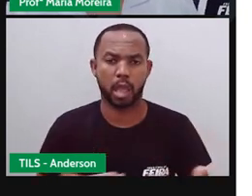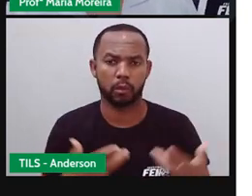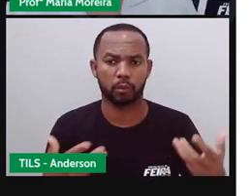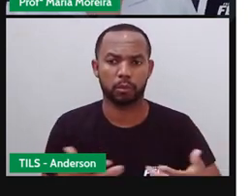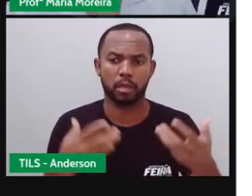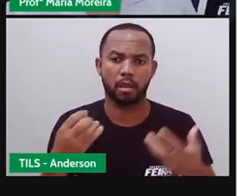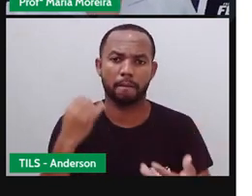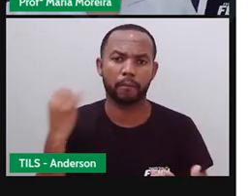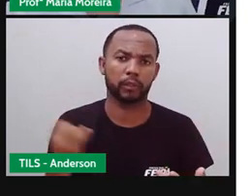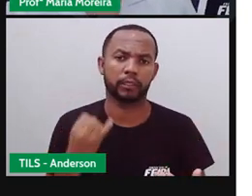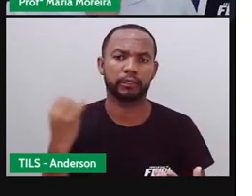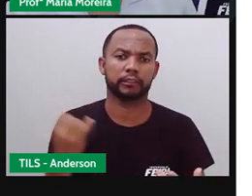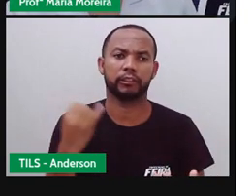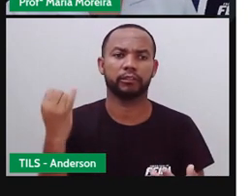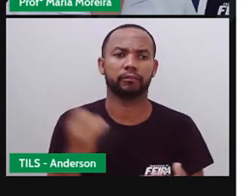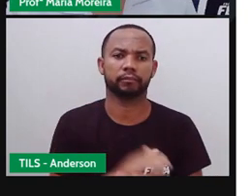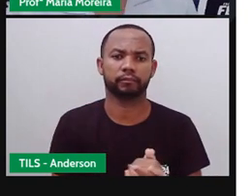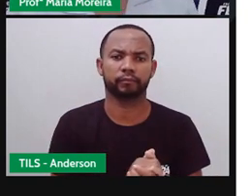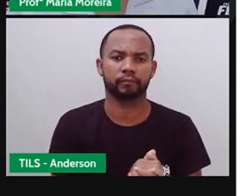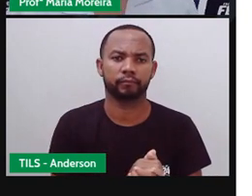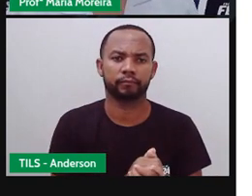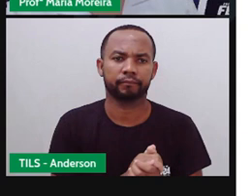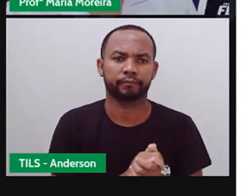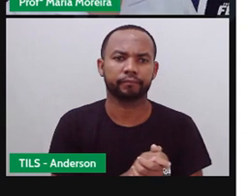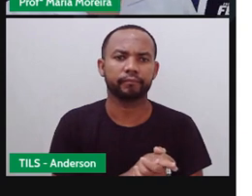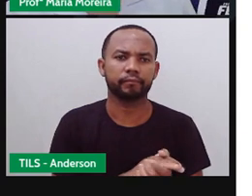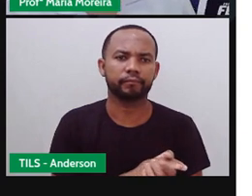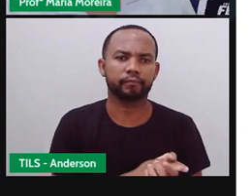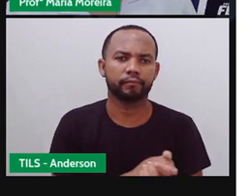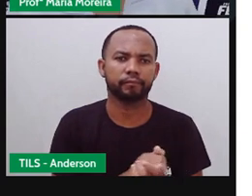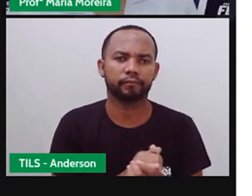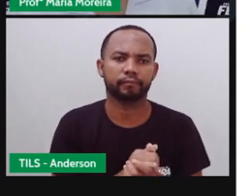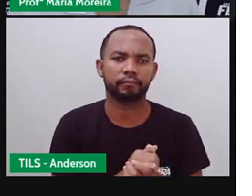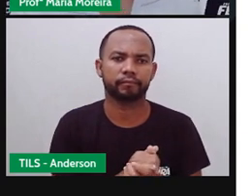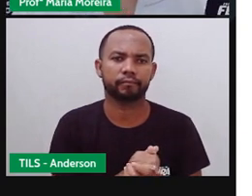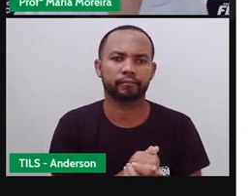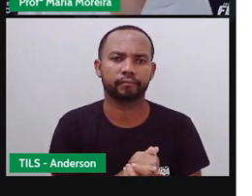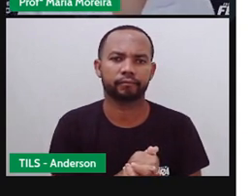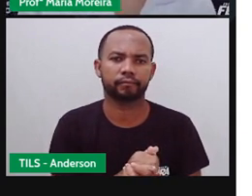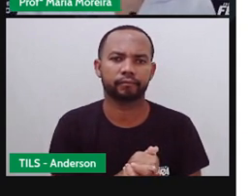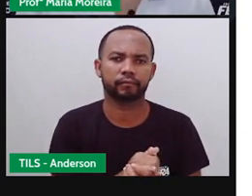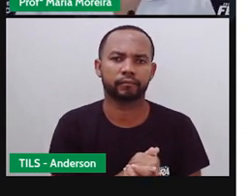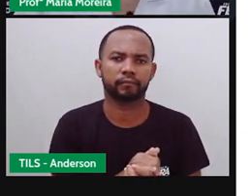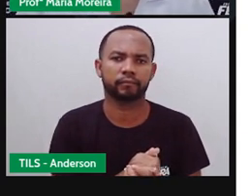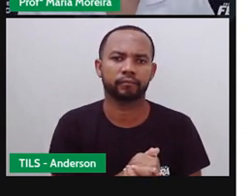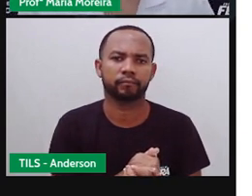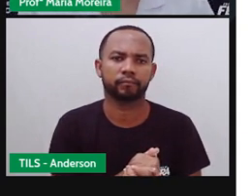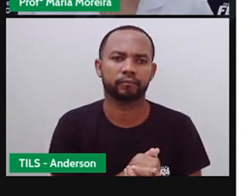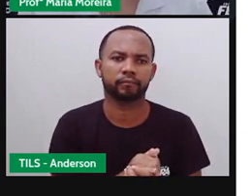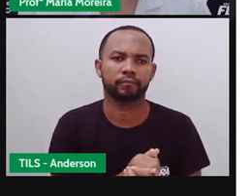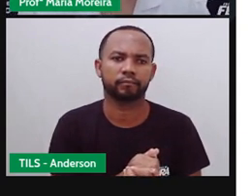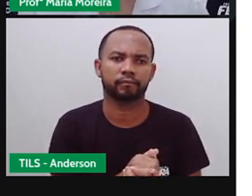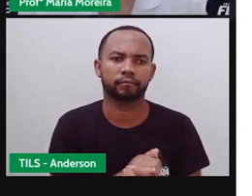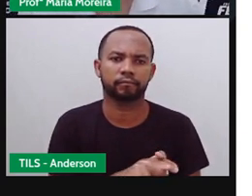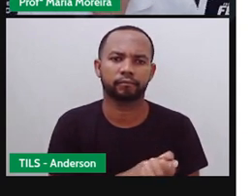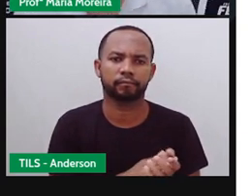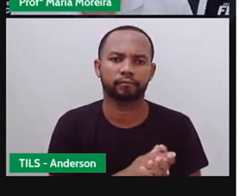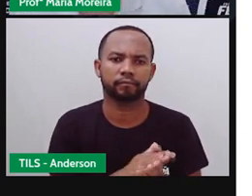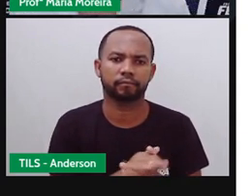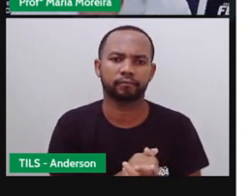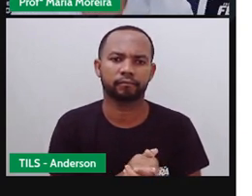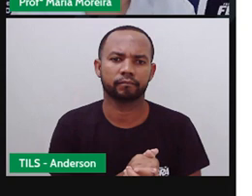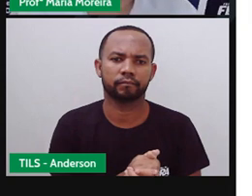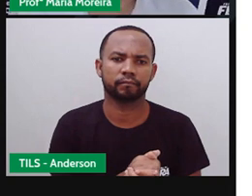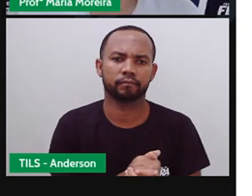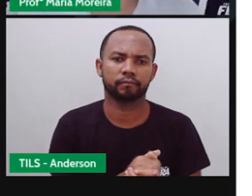importância da minhoca e a gente aqui achando que a minhoca é só um animal o que não a gente ainda está precisando aí de muita coisa